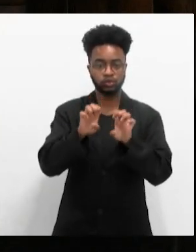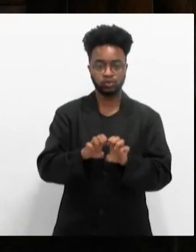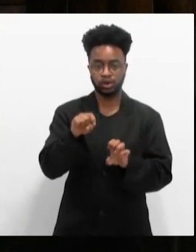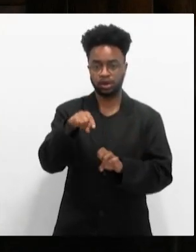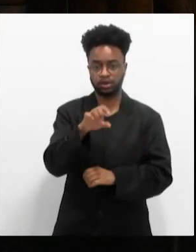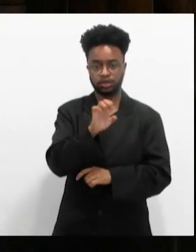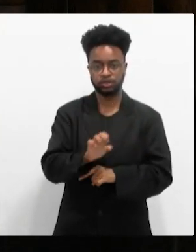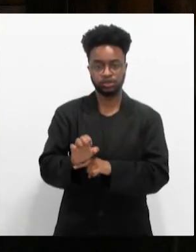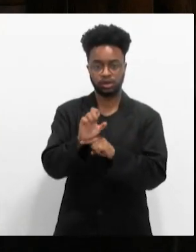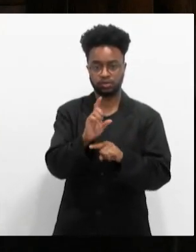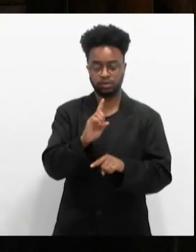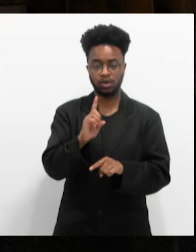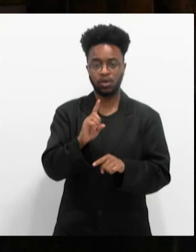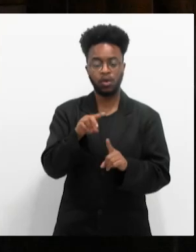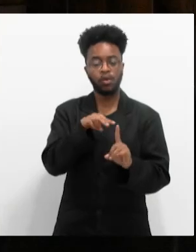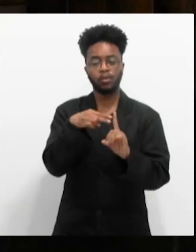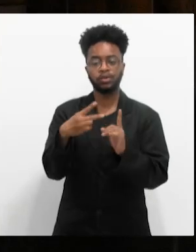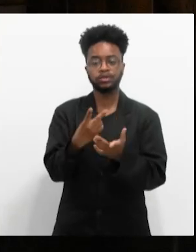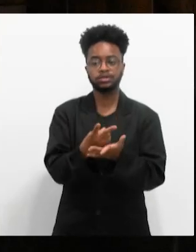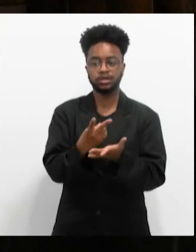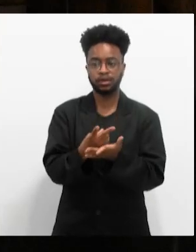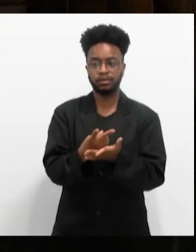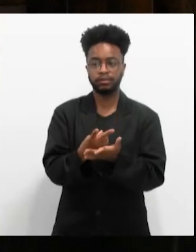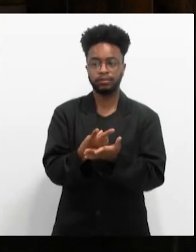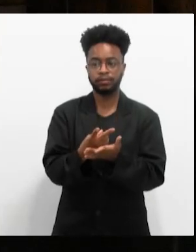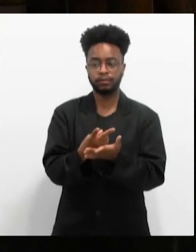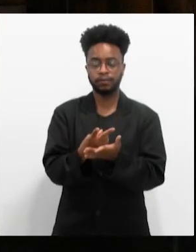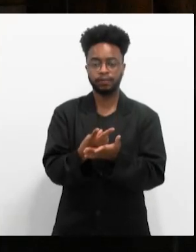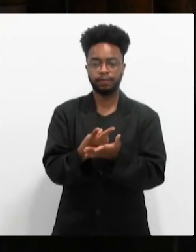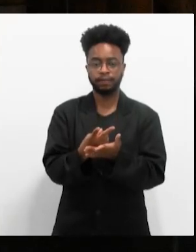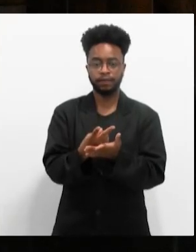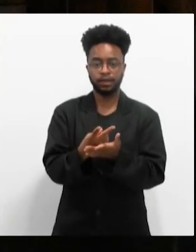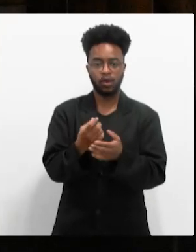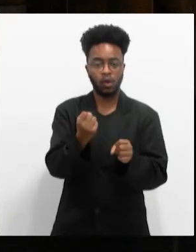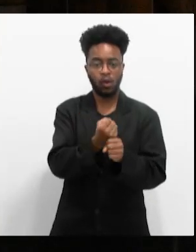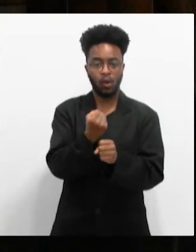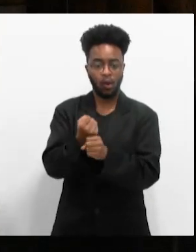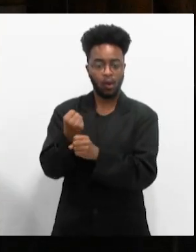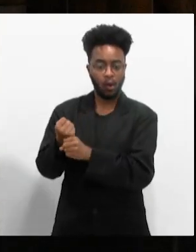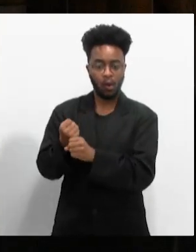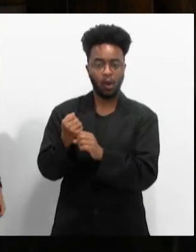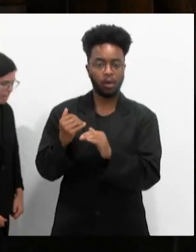Estado. A ótica é sempre fazer drenagem e pavimentação